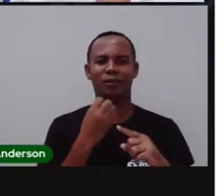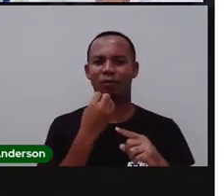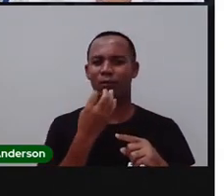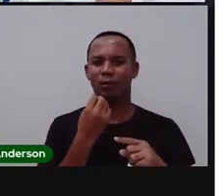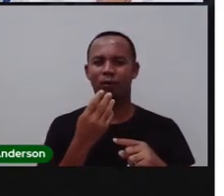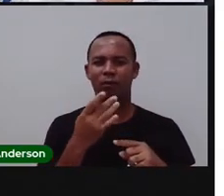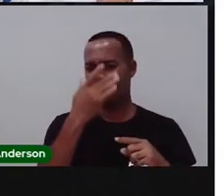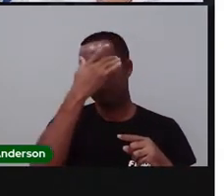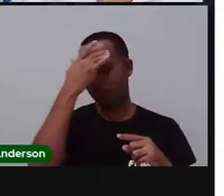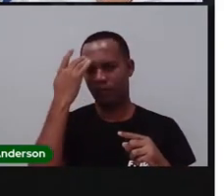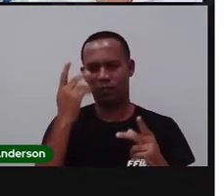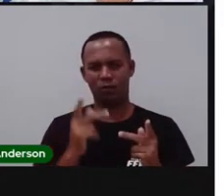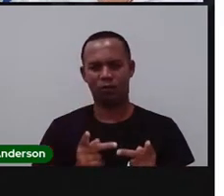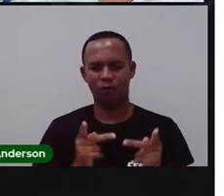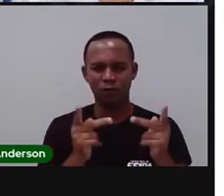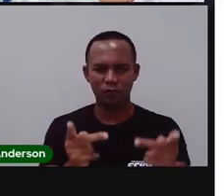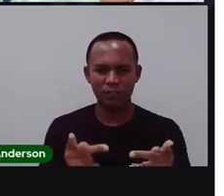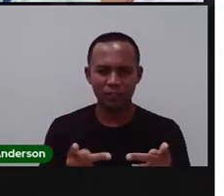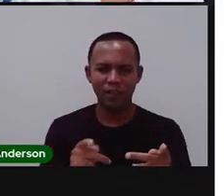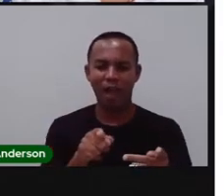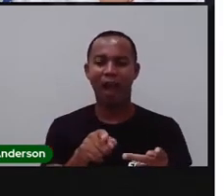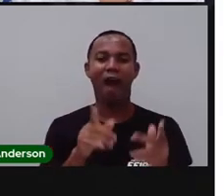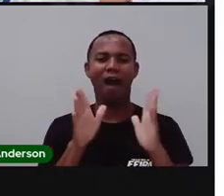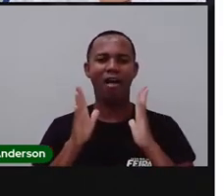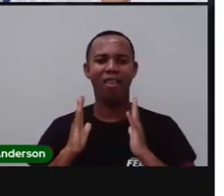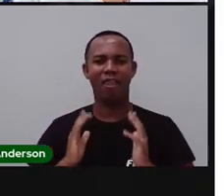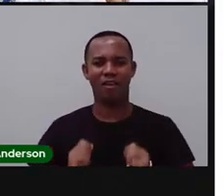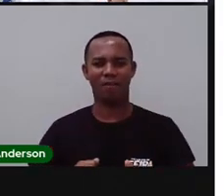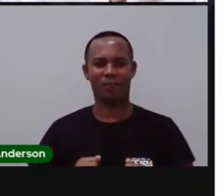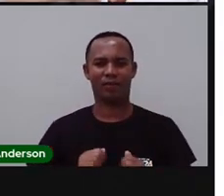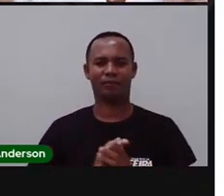brincar ou para trabalhar. Então, a feira é